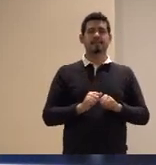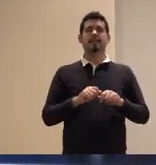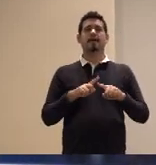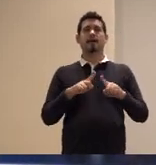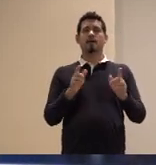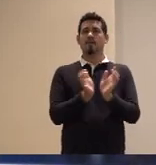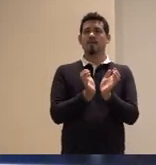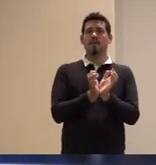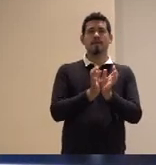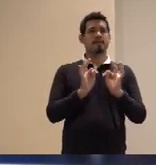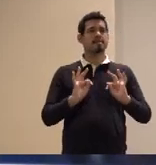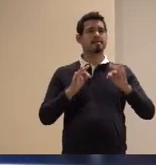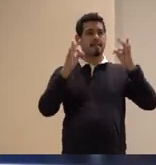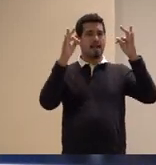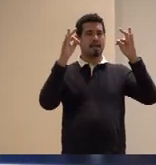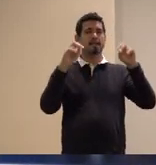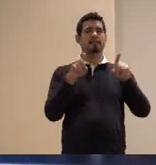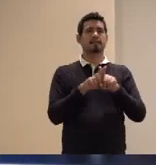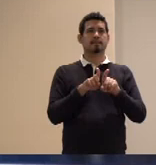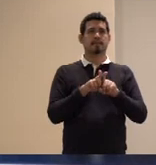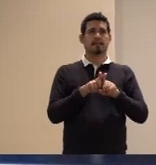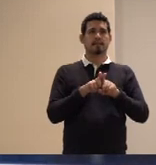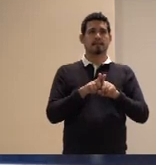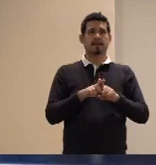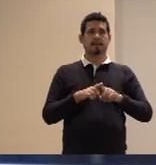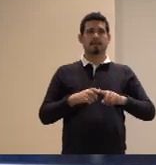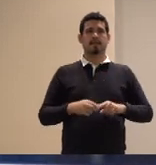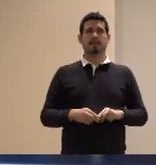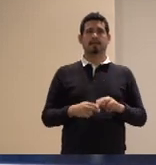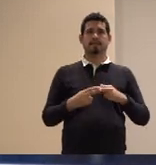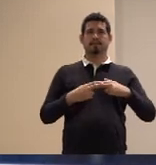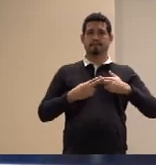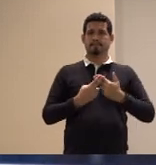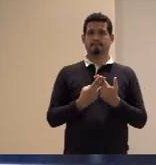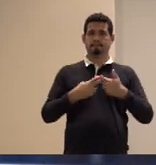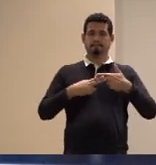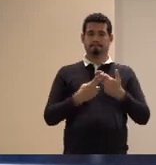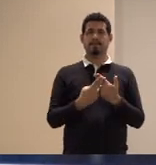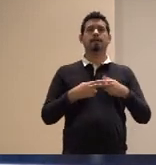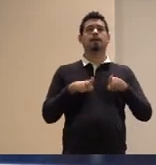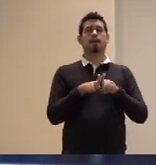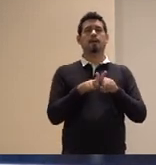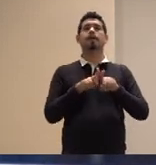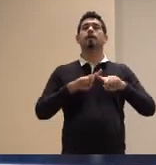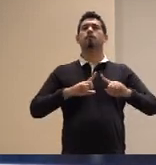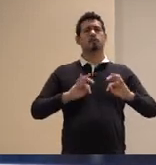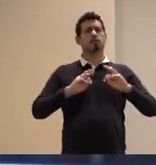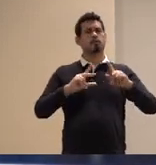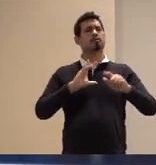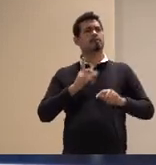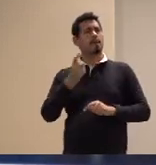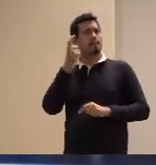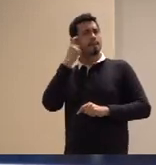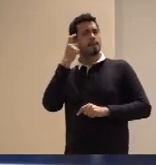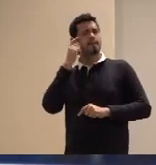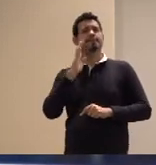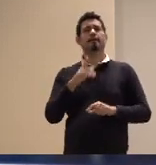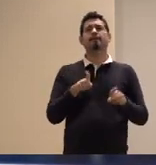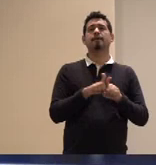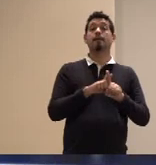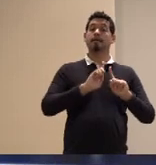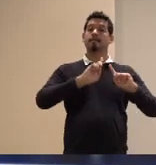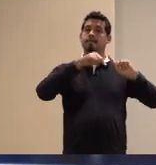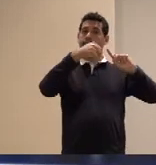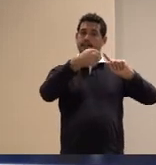técnicas, e enquanto eu ouvi aqui a fala dos que me antecederam, eu fiquei pensando que, após